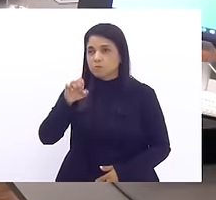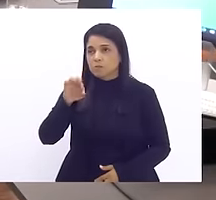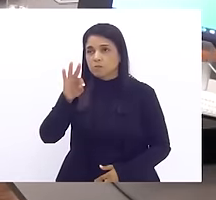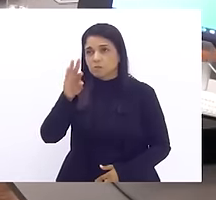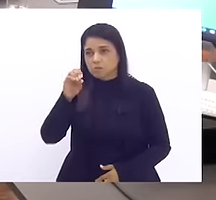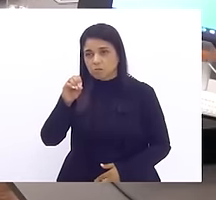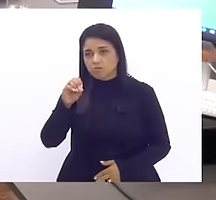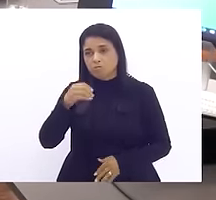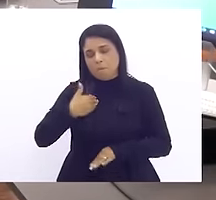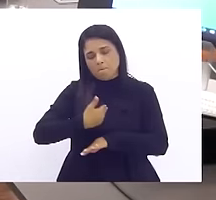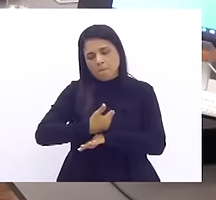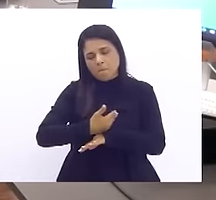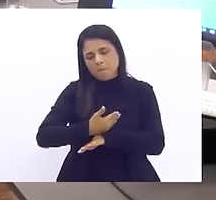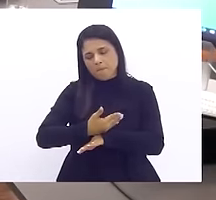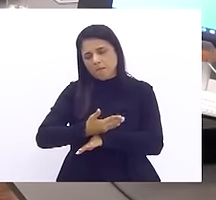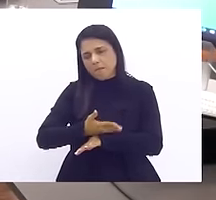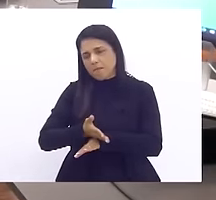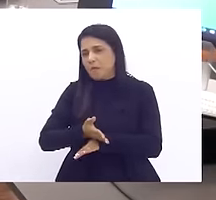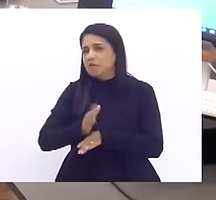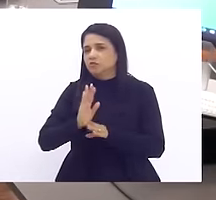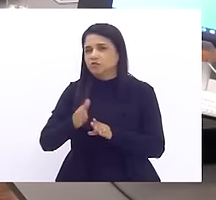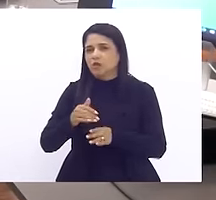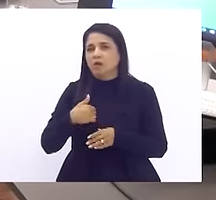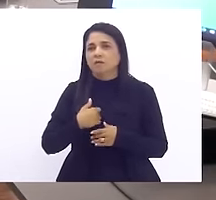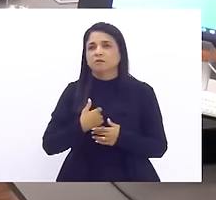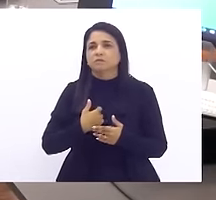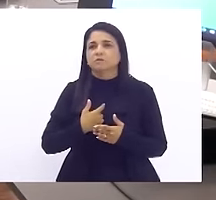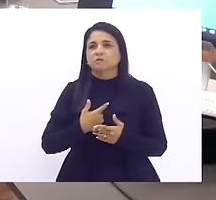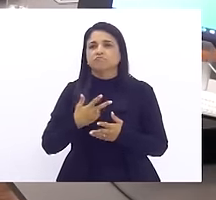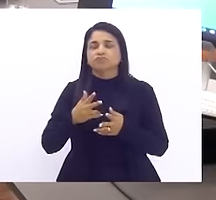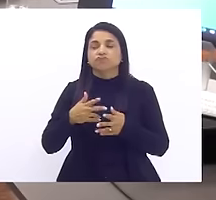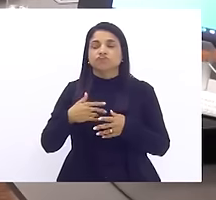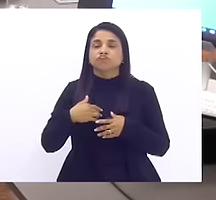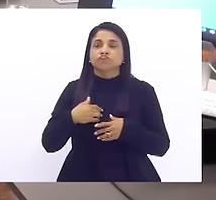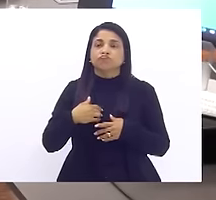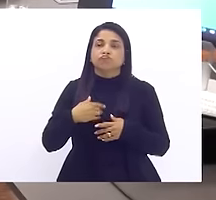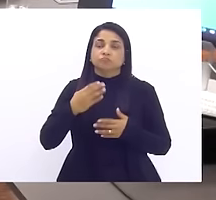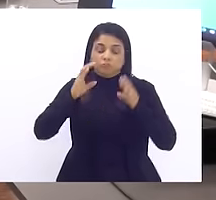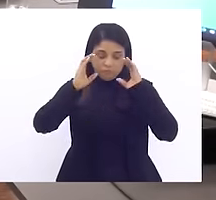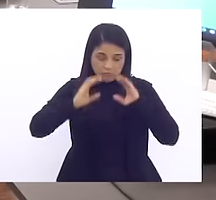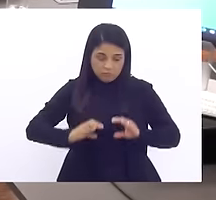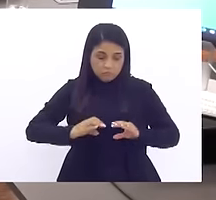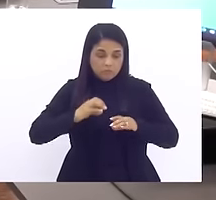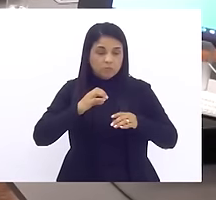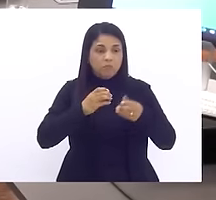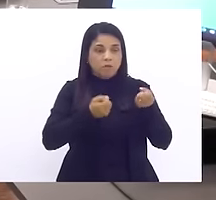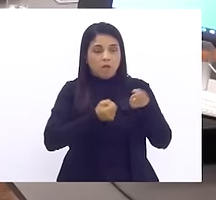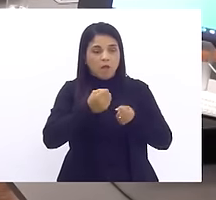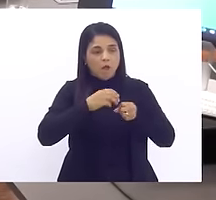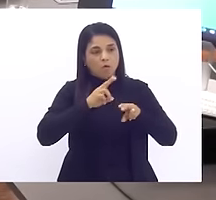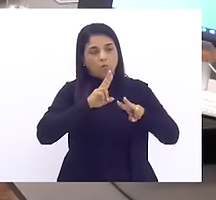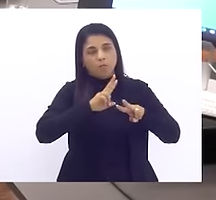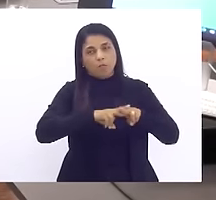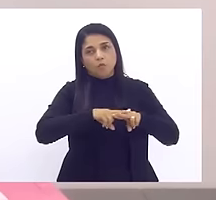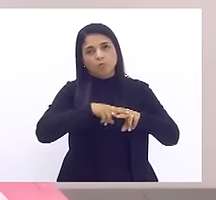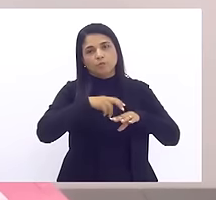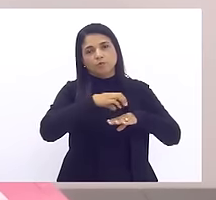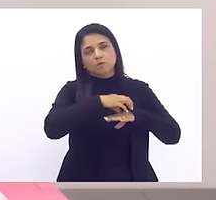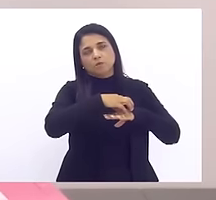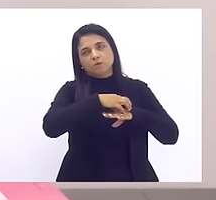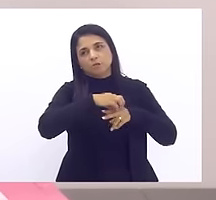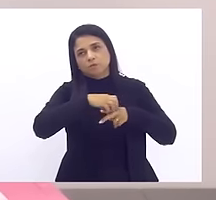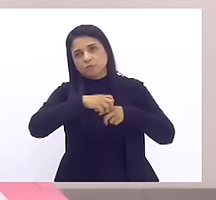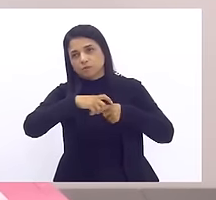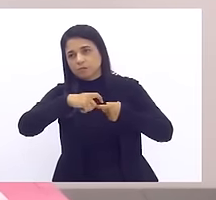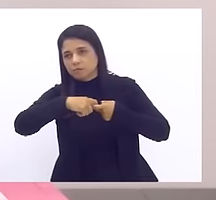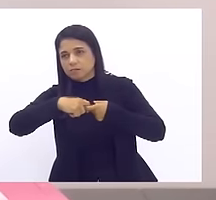muito tempo aqui mas são muitas coisas que a gente vê o cidadão que tem o seu carro rebocado pelo deto que é pelo deto tá Não